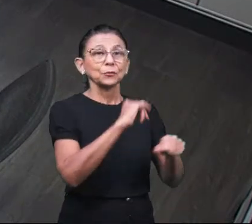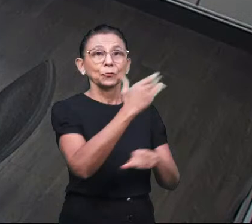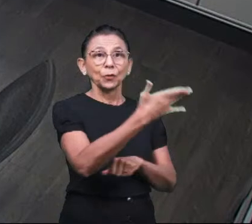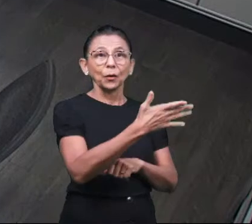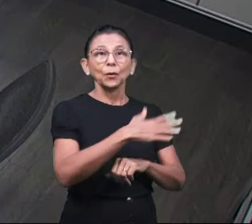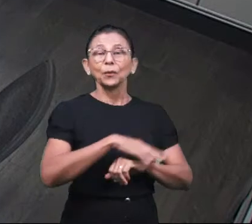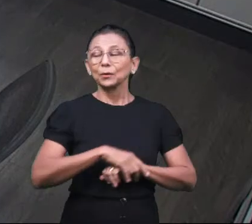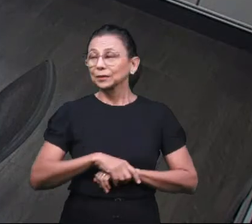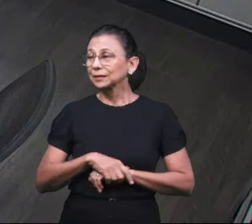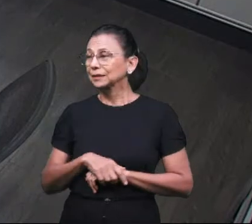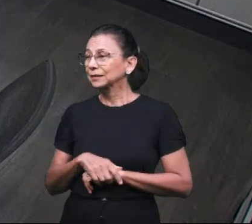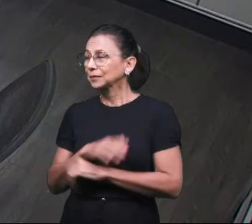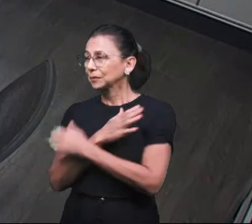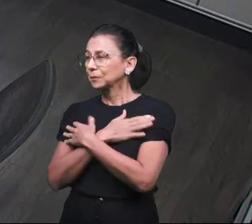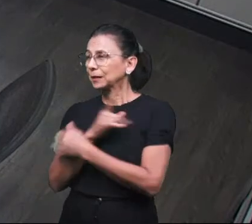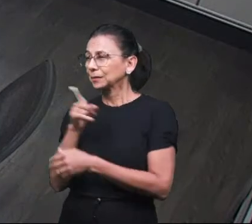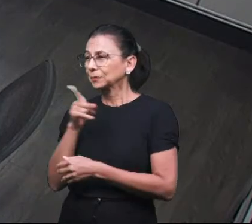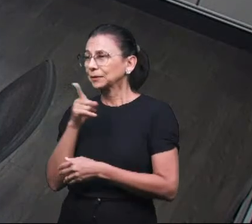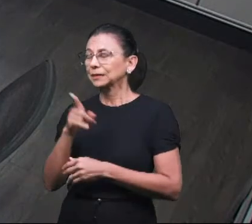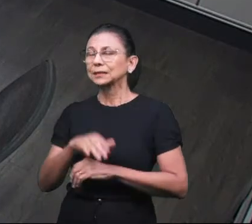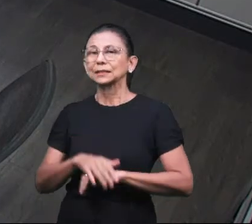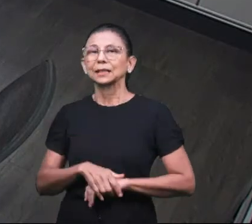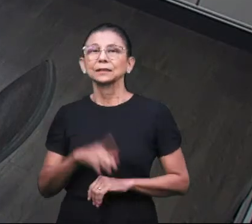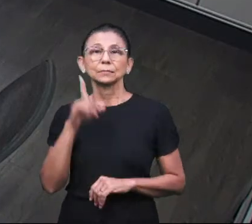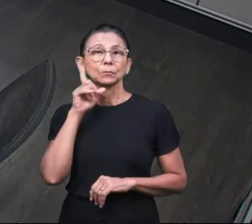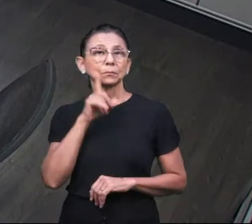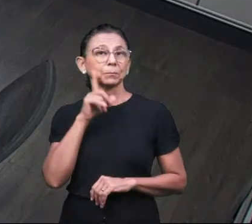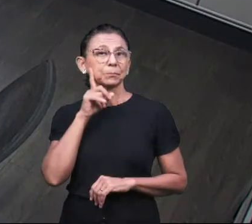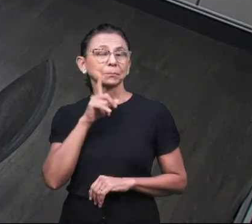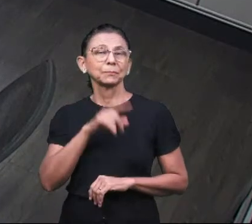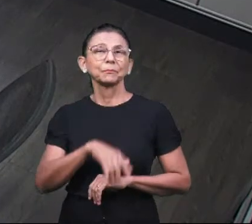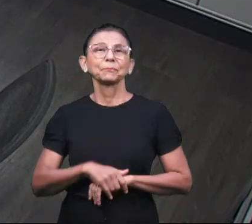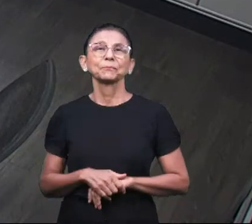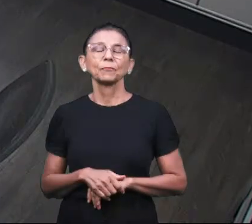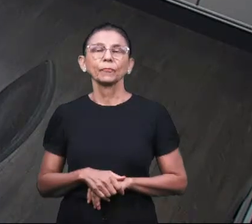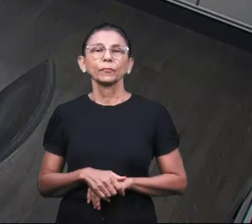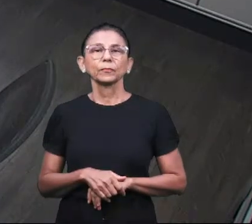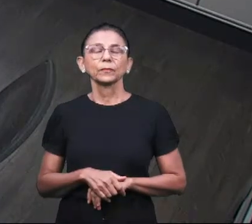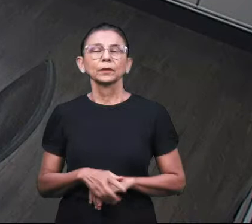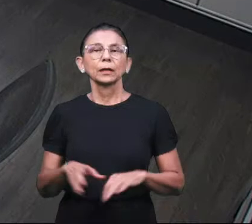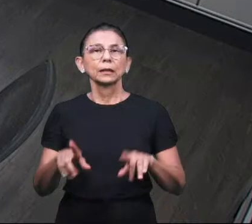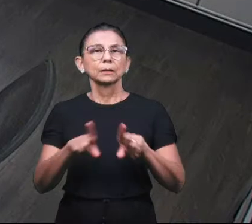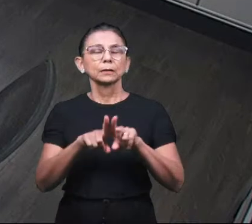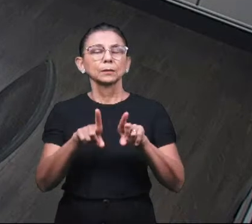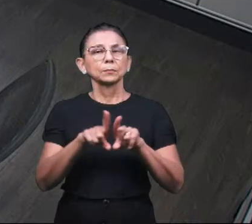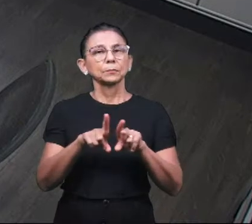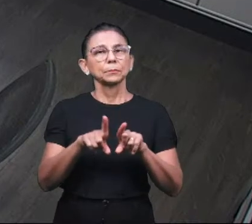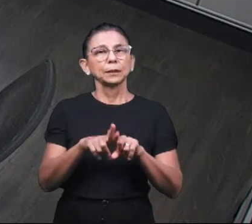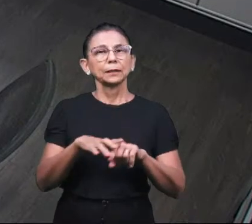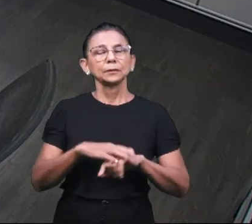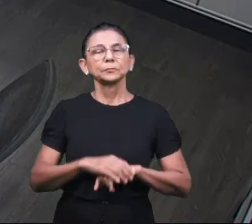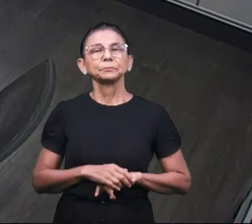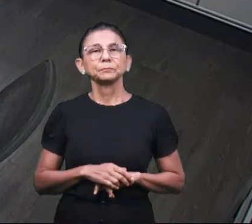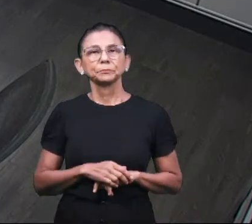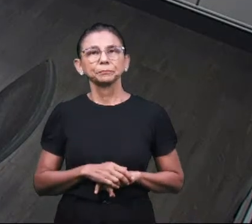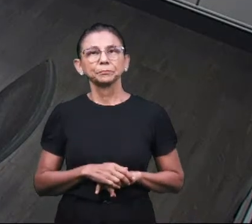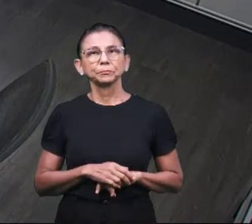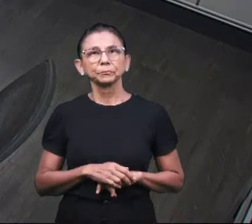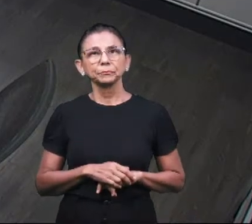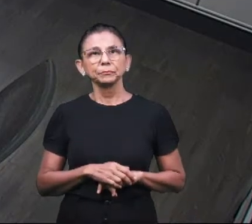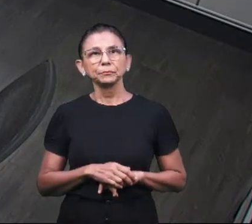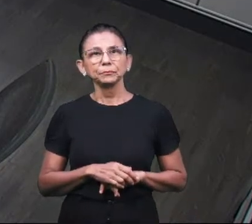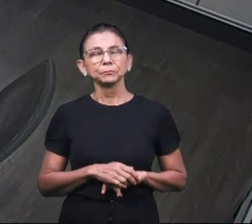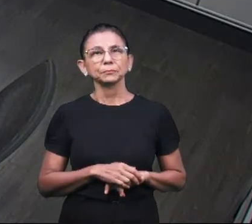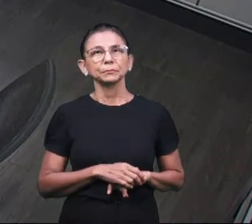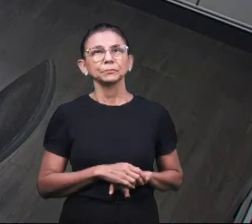do Senhor Jesus, tá lá na Pensilvânia, nos Estados Unidos. Também aqui conosco a irmã Hidalgo, saludos desde